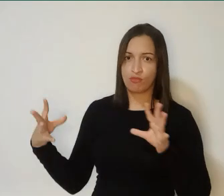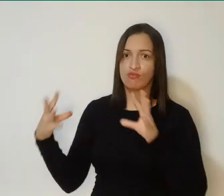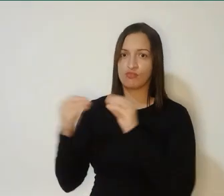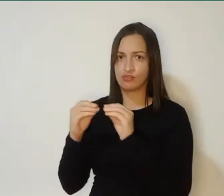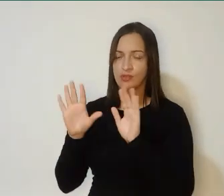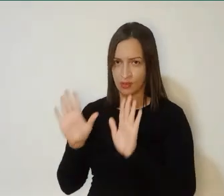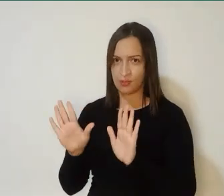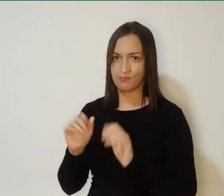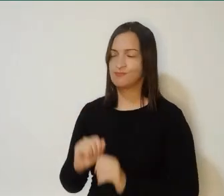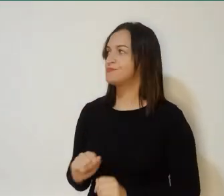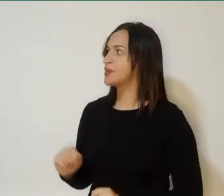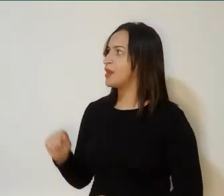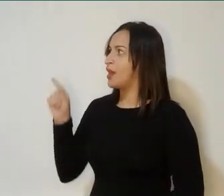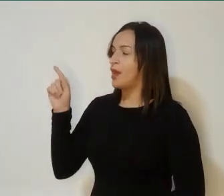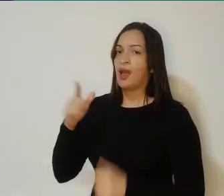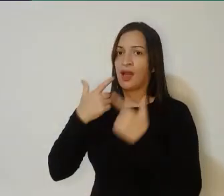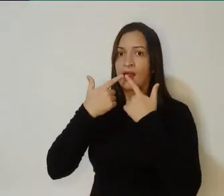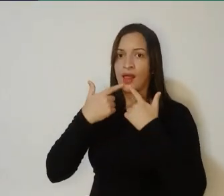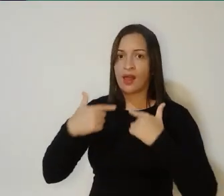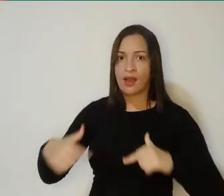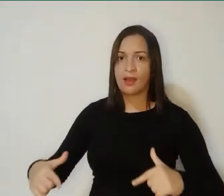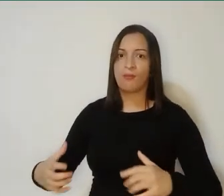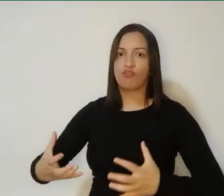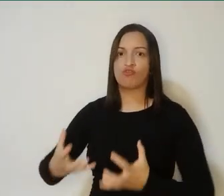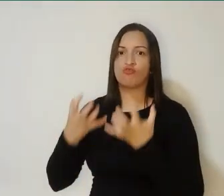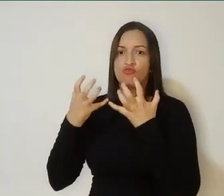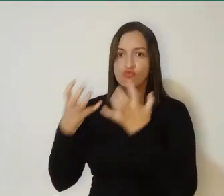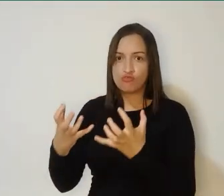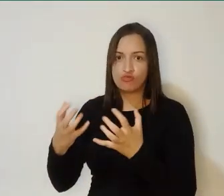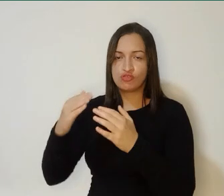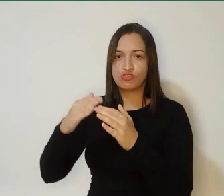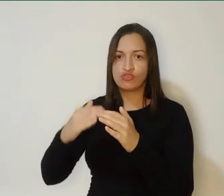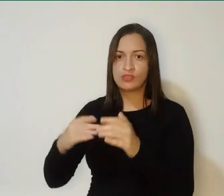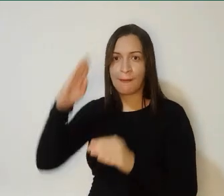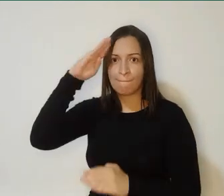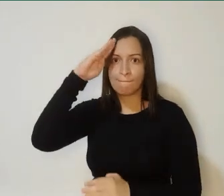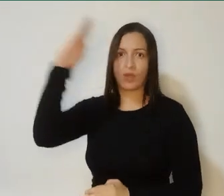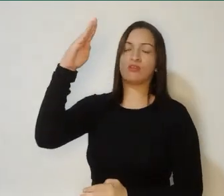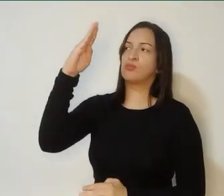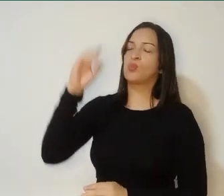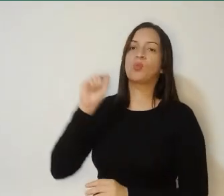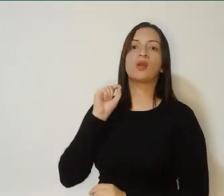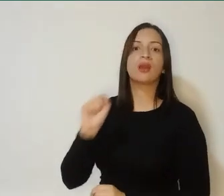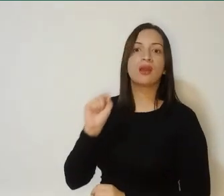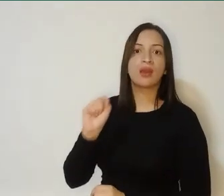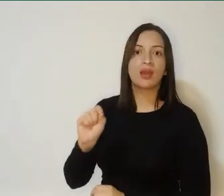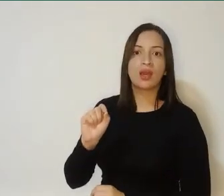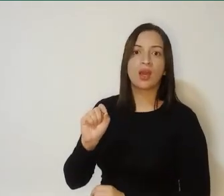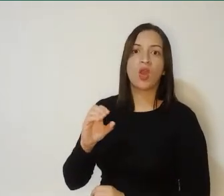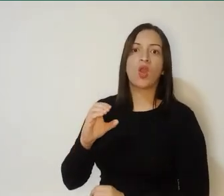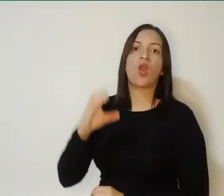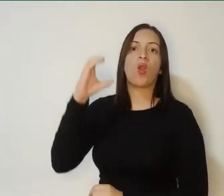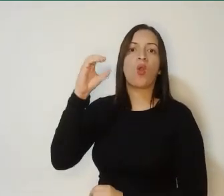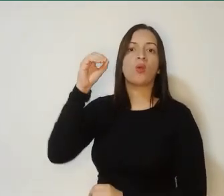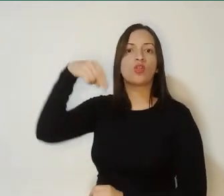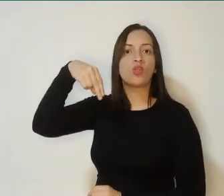para finalizar aqui, que a linguagem predominante no texto literário é a linguagem